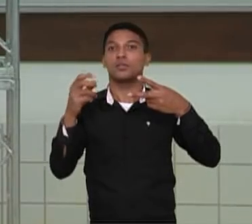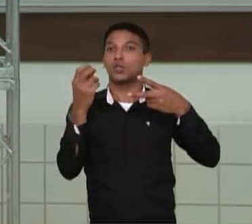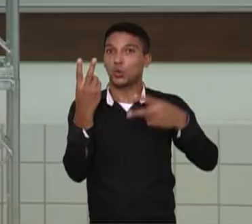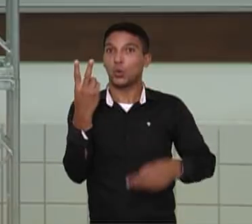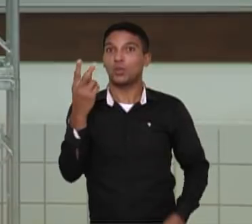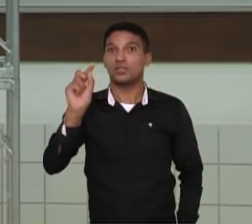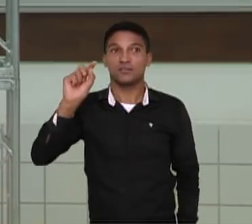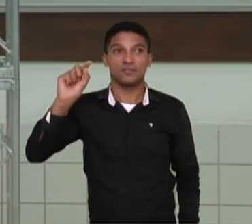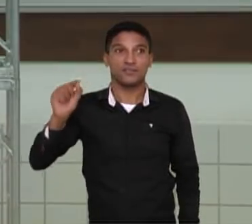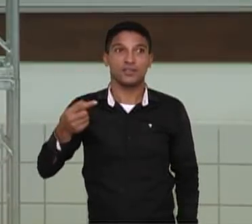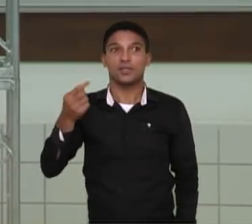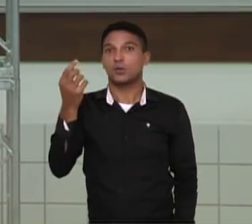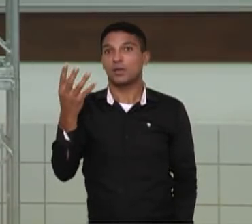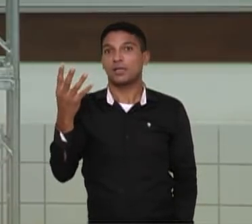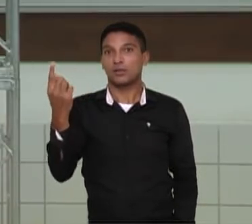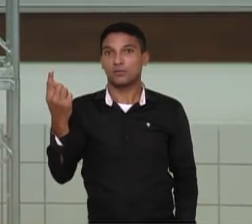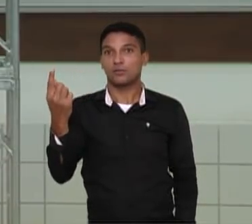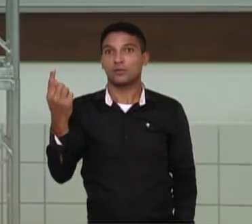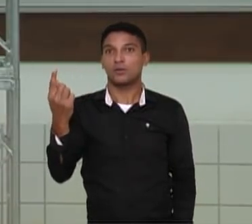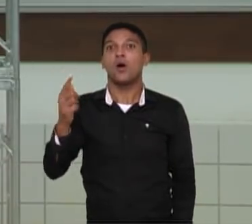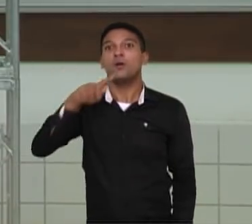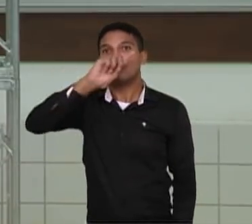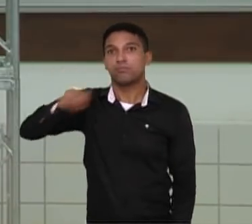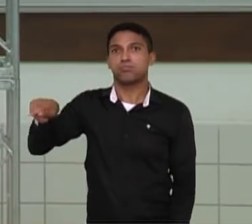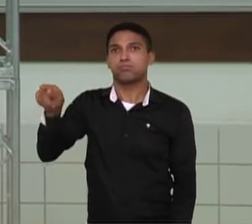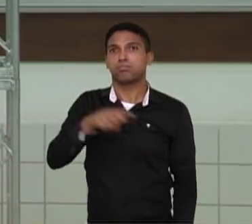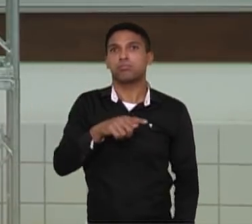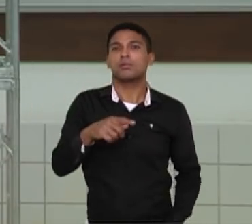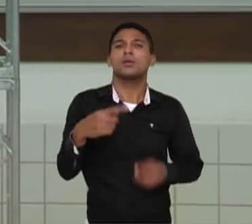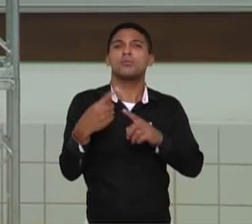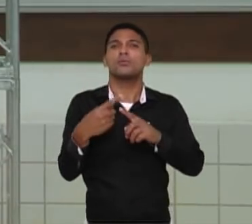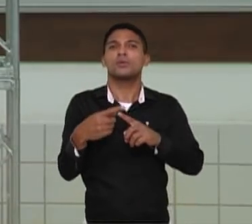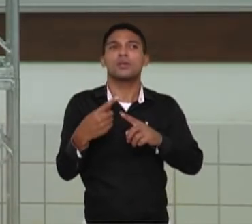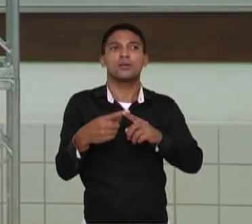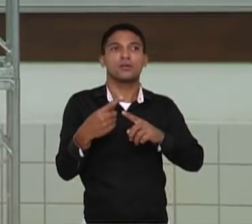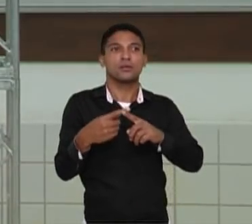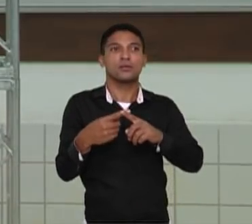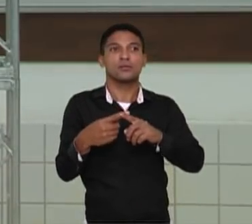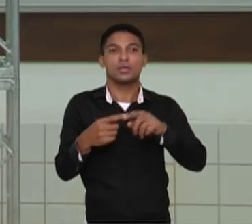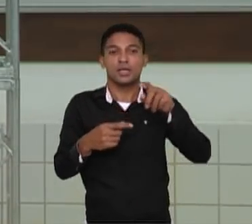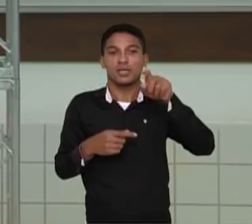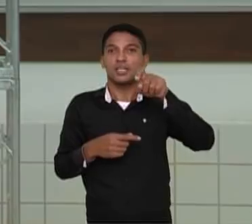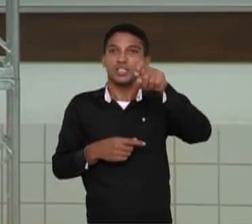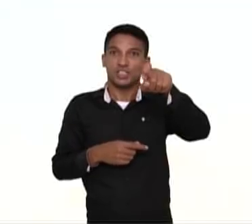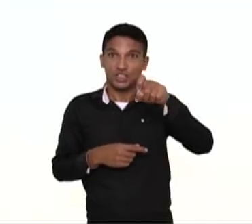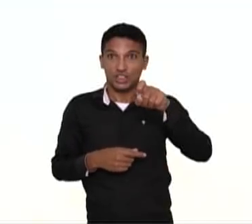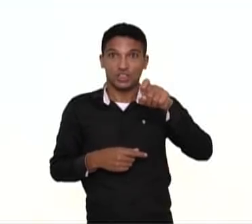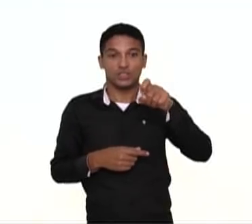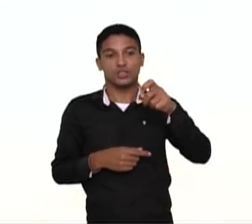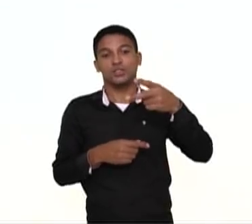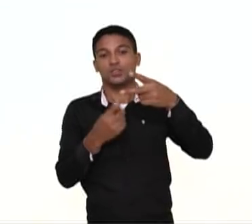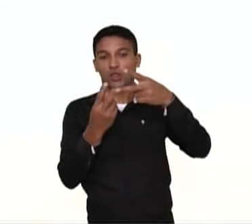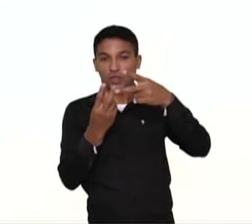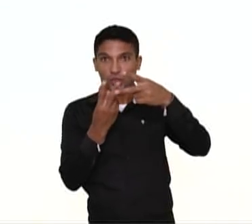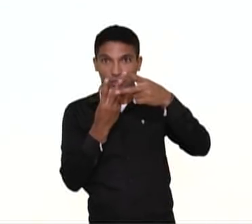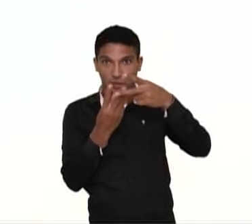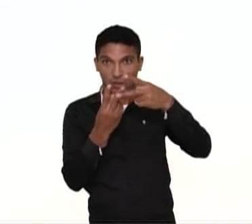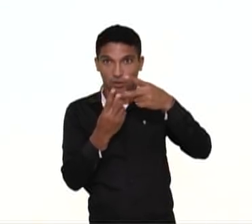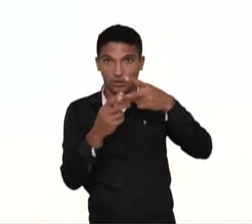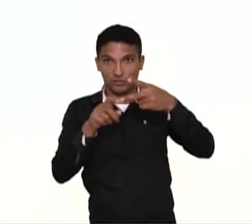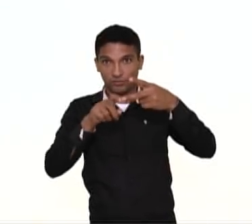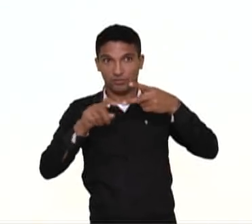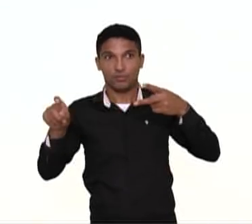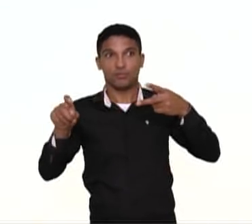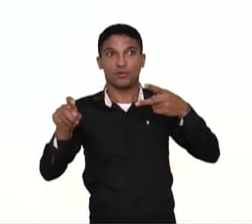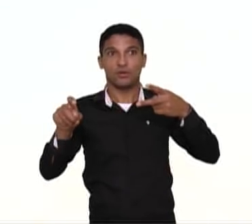medida. E quando x representa uma medida, eu não posso trabalhar com valor negativo. Então, cancelamos o